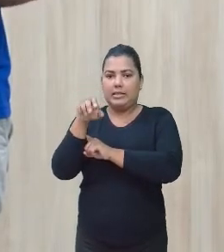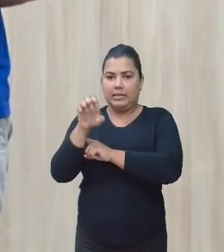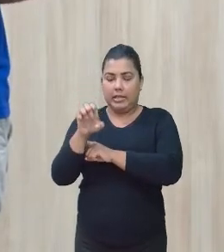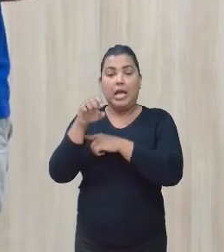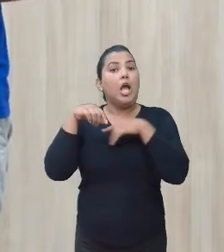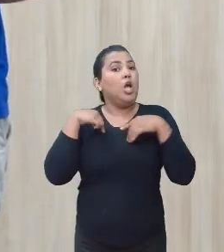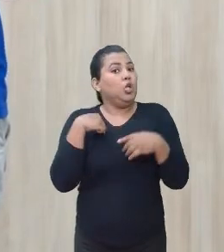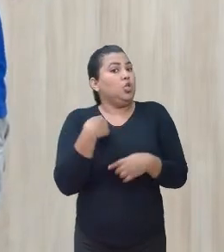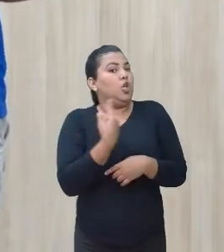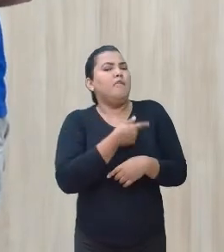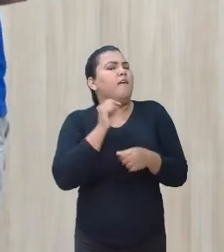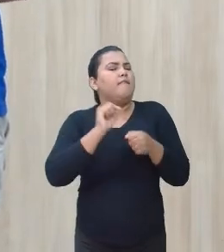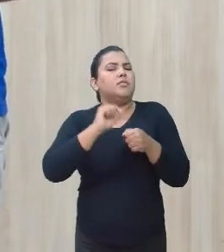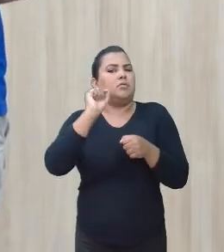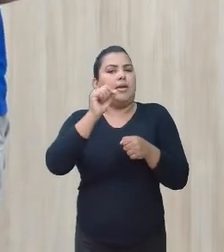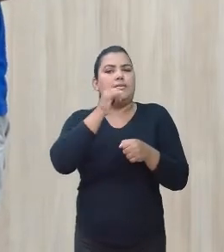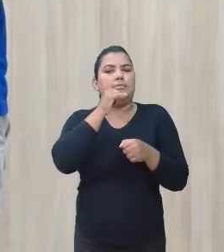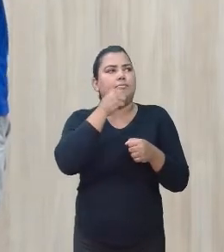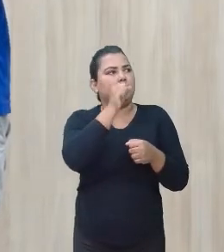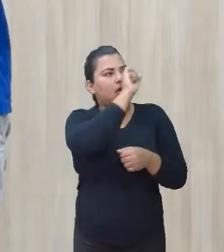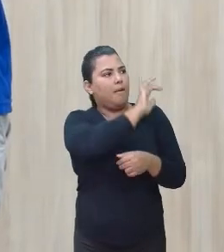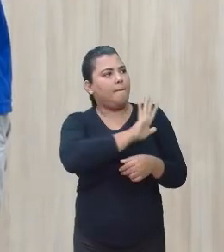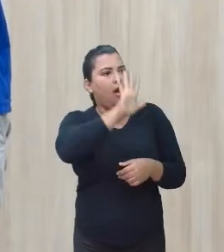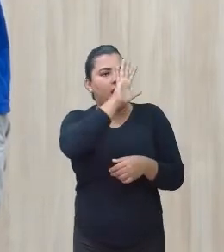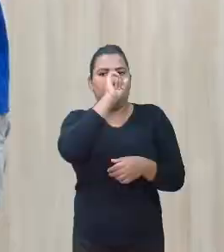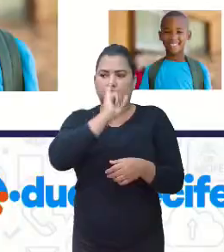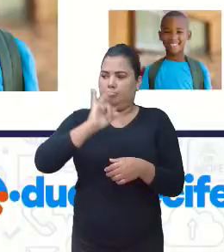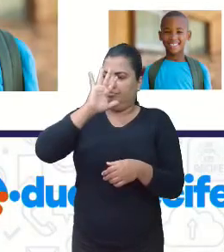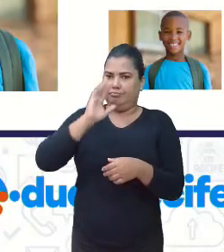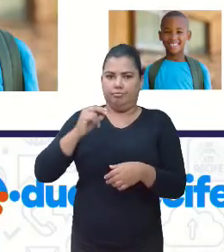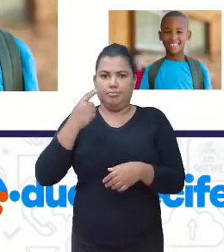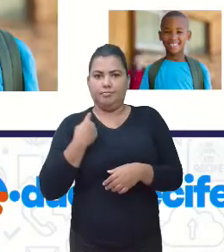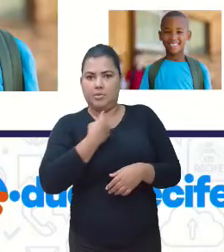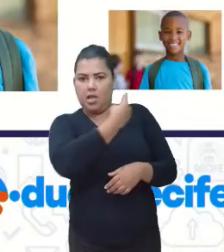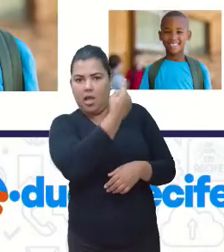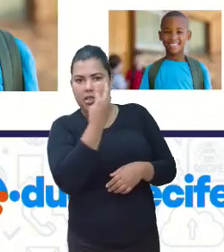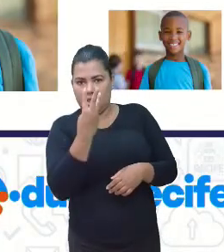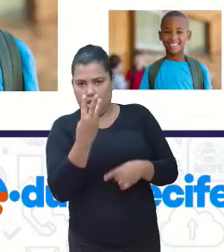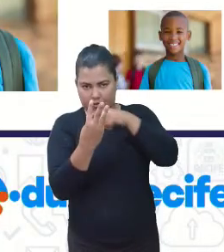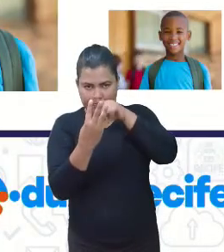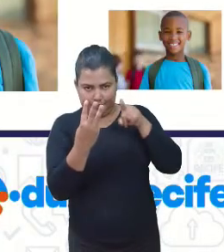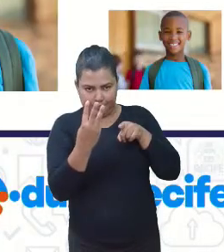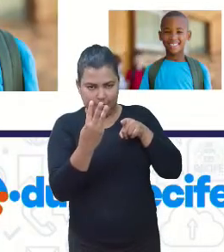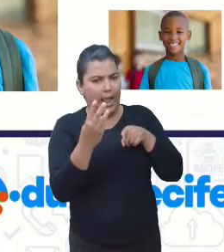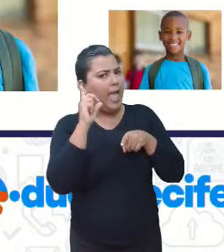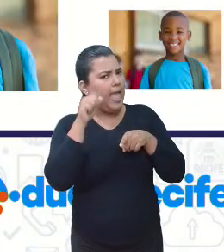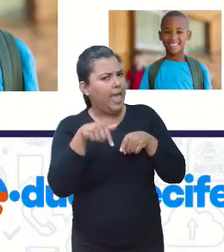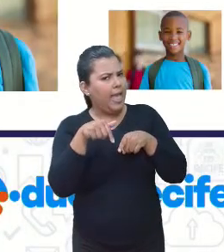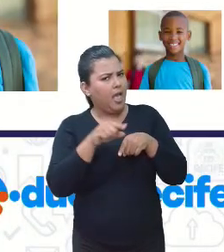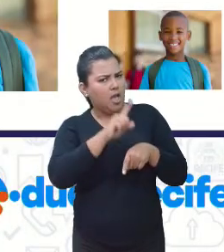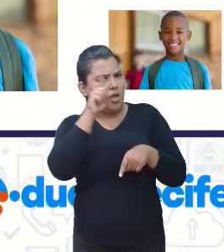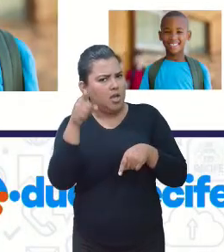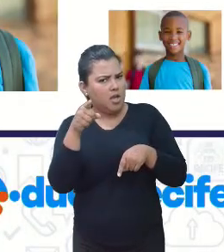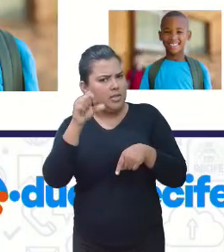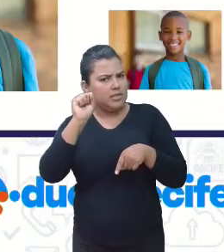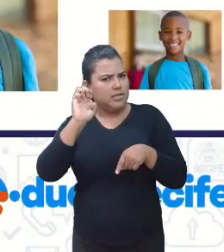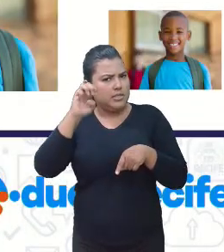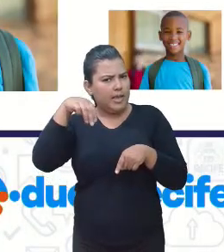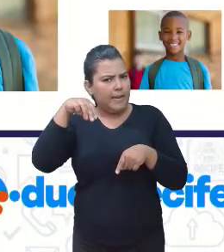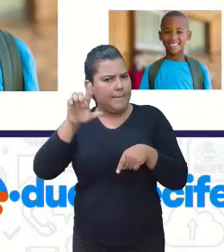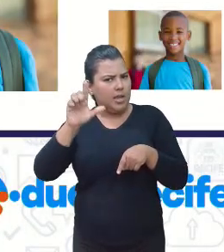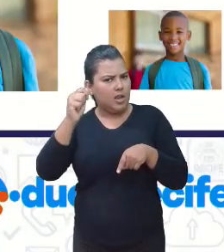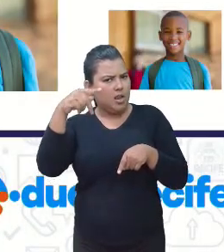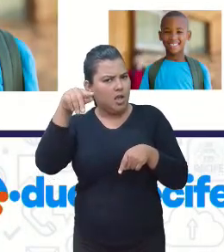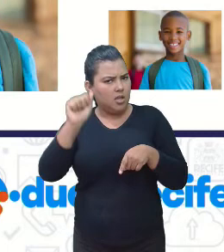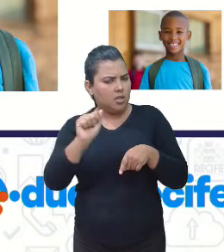A gente poderia inicialmente fazer a pergunta, essas três figuras que você está vendo aí, elas são figuras semelhantes ou congruentes